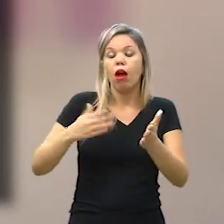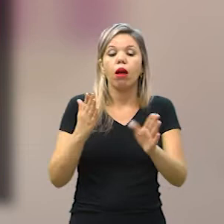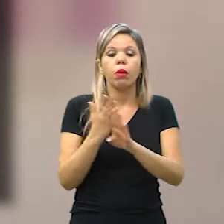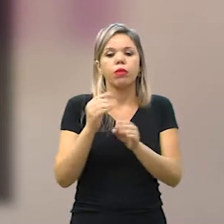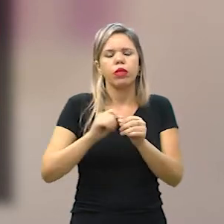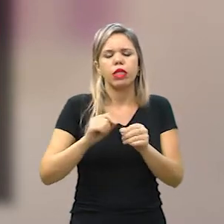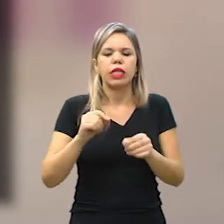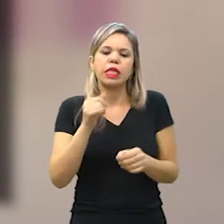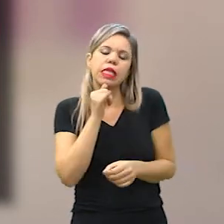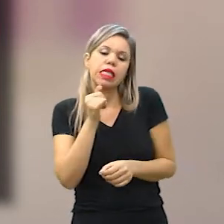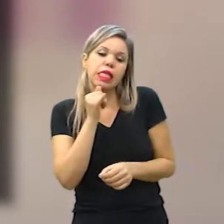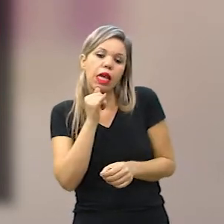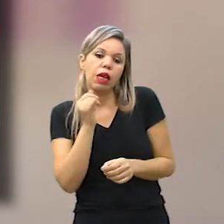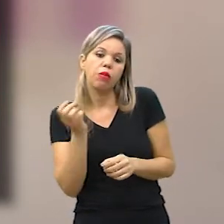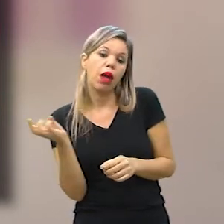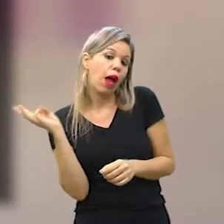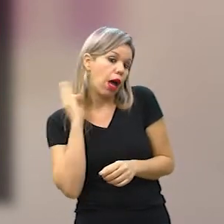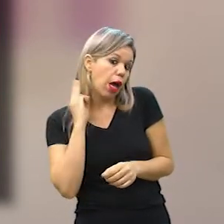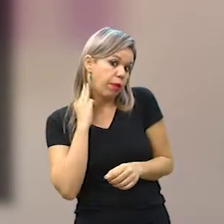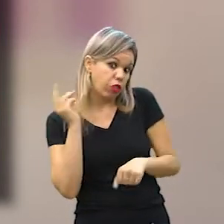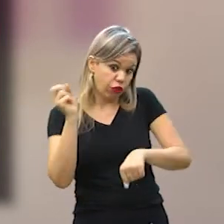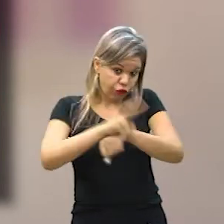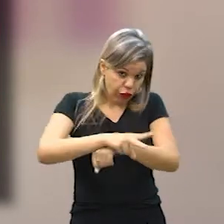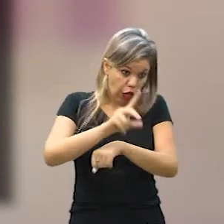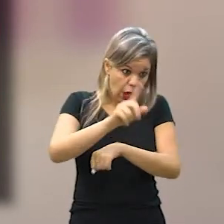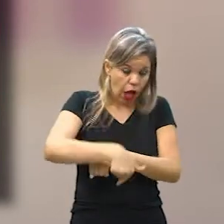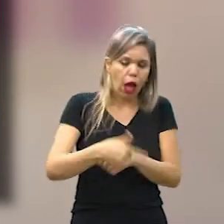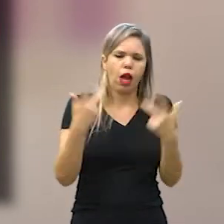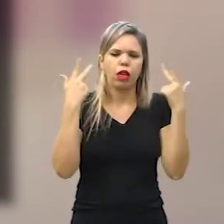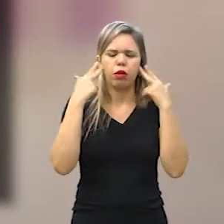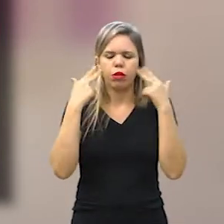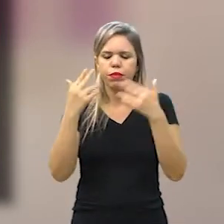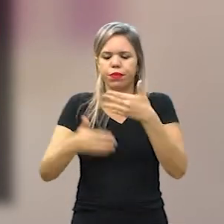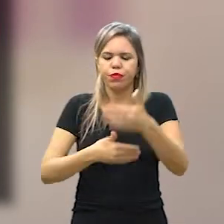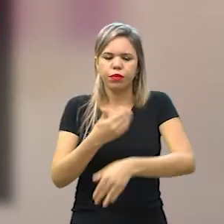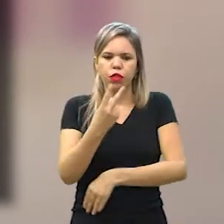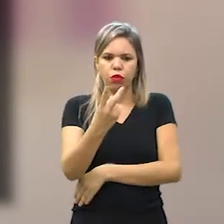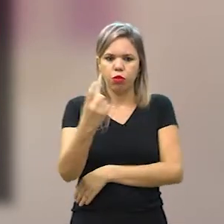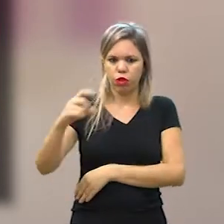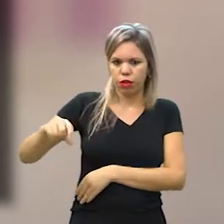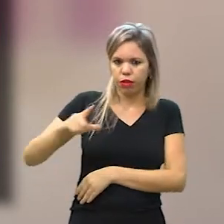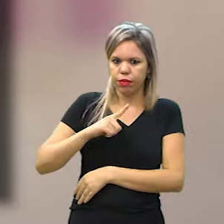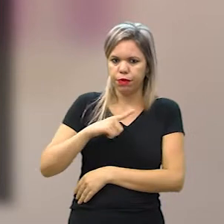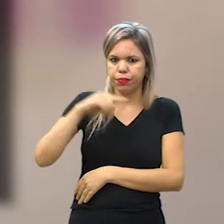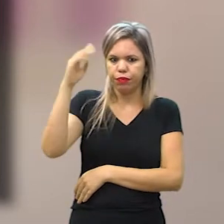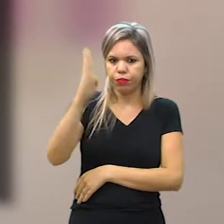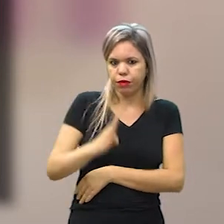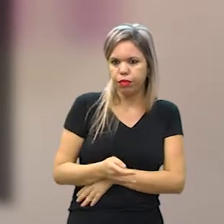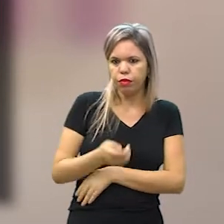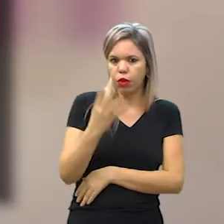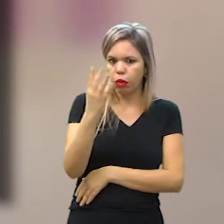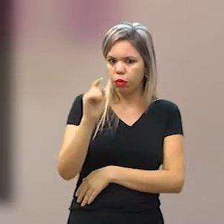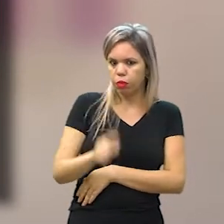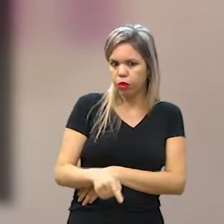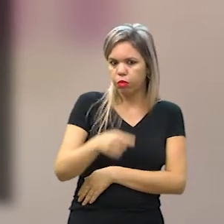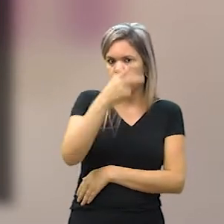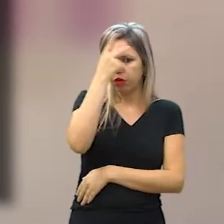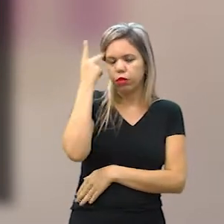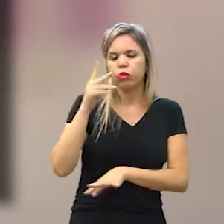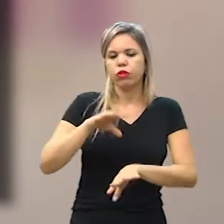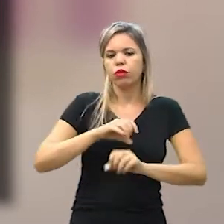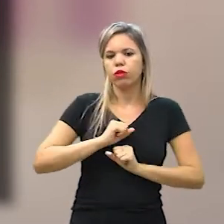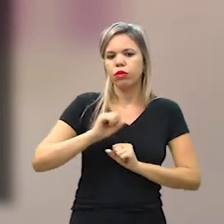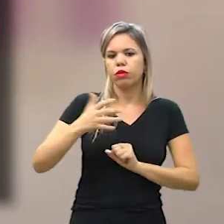A meningite viral, ela é muito mais comum. Em 2019, no Brasil, nós tivemos 4.000